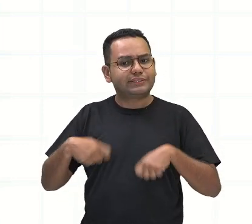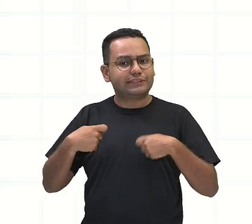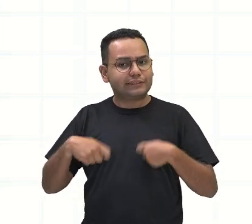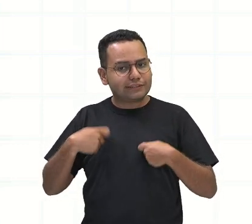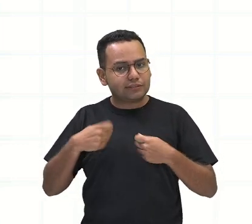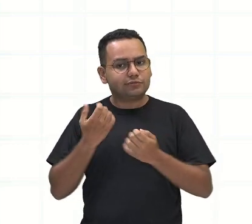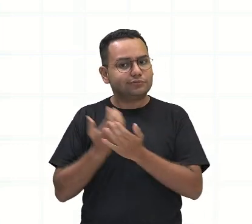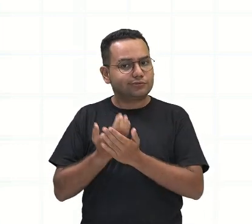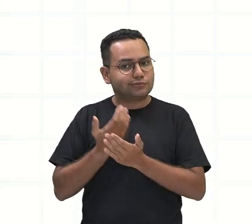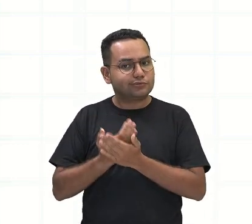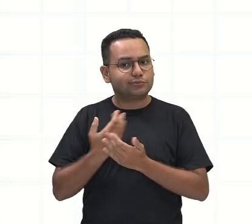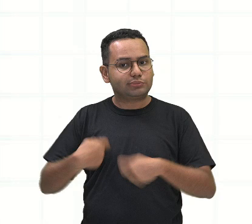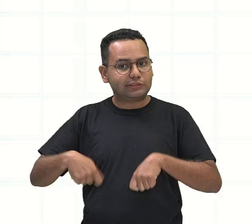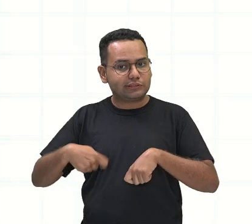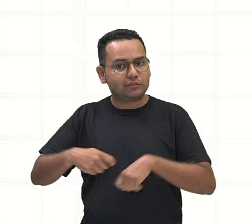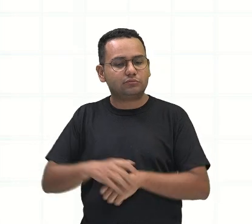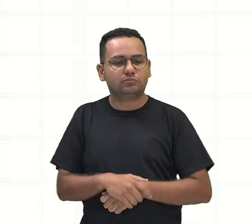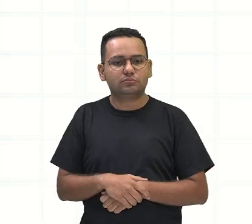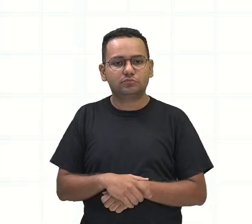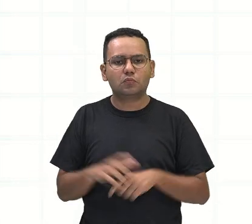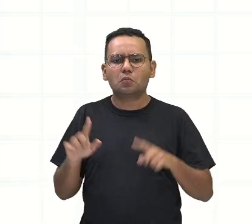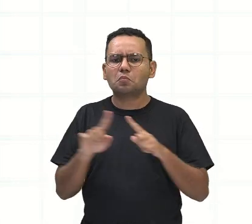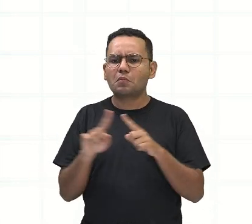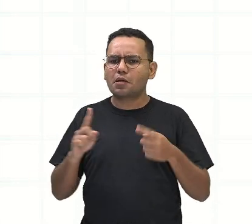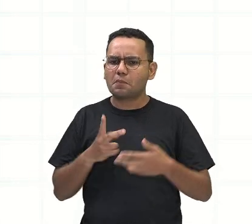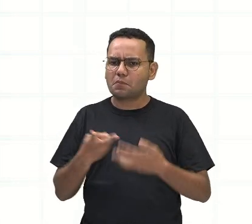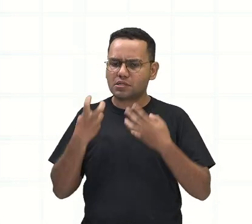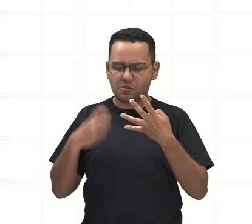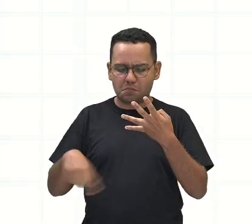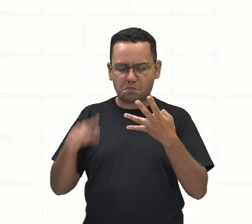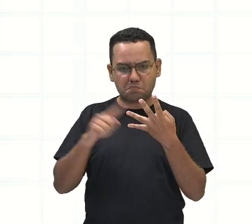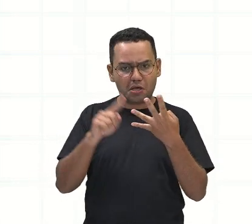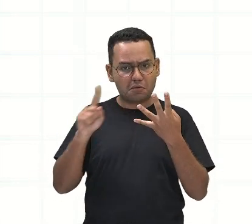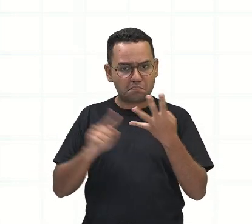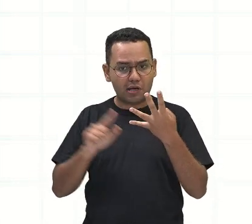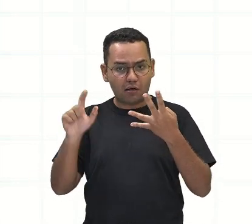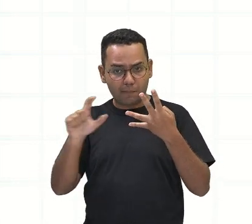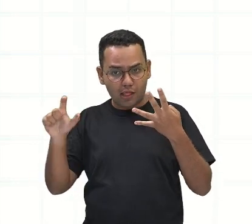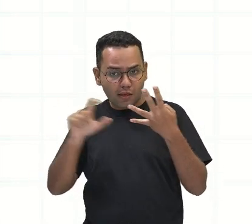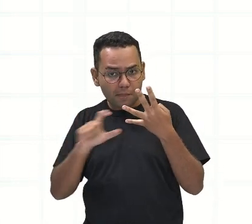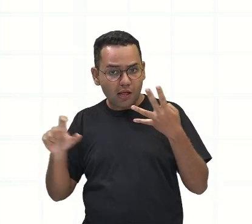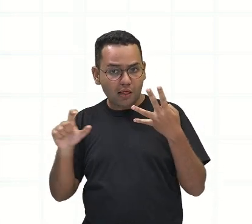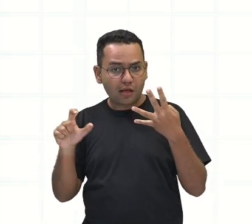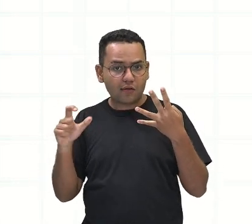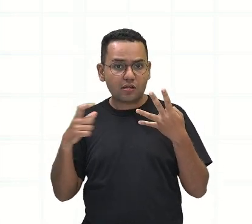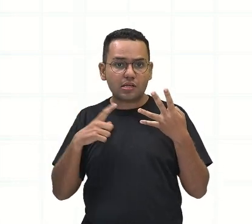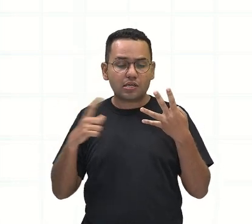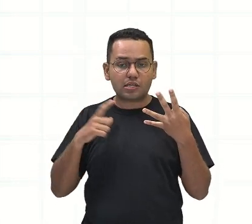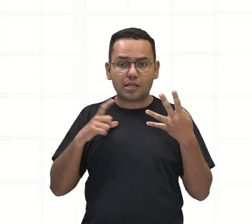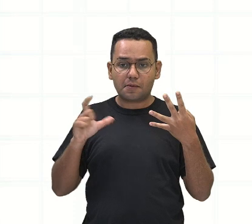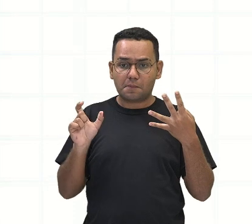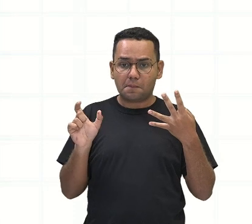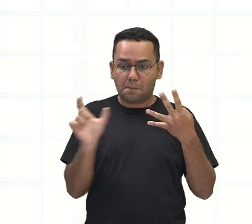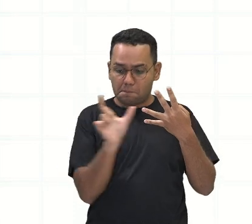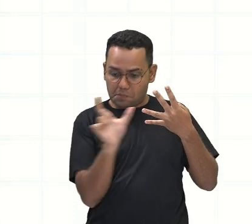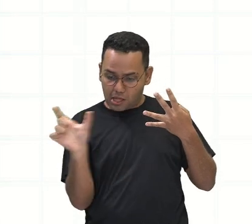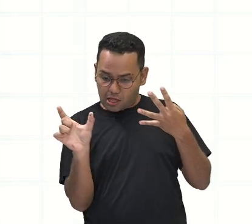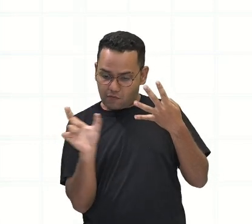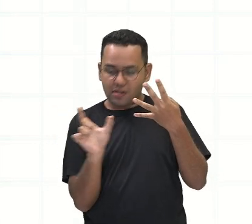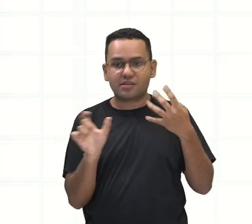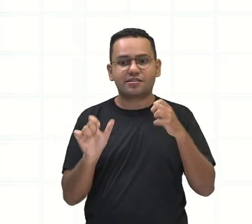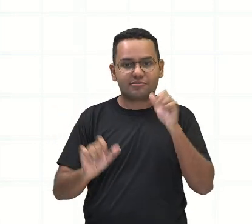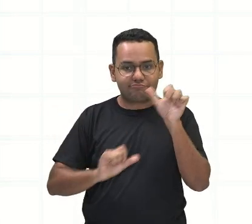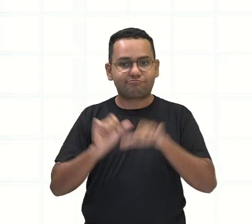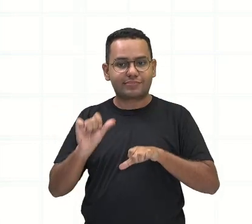orações diferentes que trazem termos modalizadores que também fazem a diferença, né? Dessa mesma forma que eu